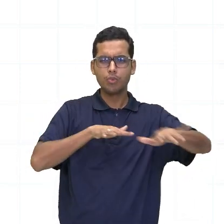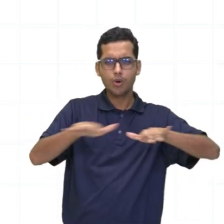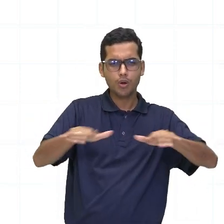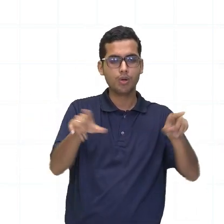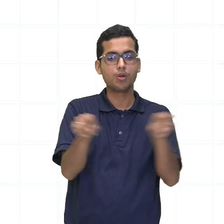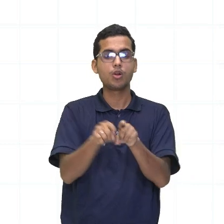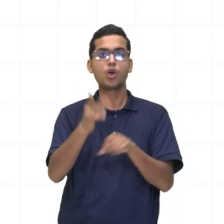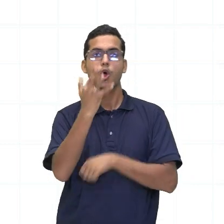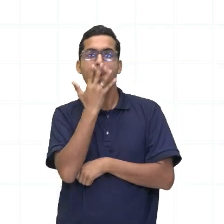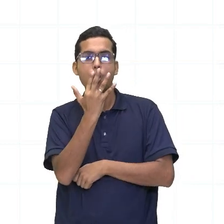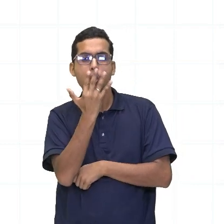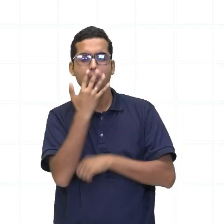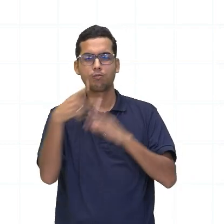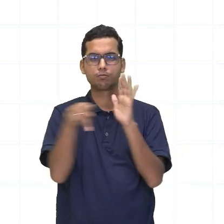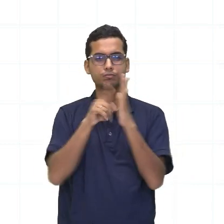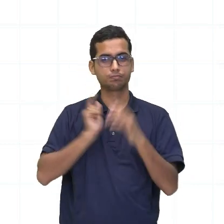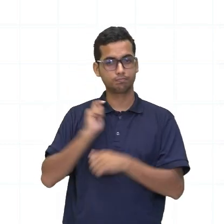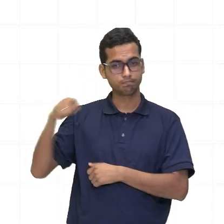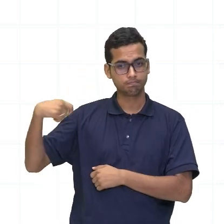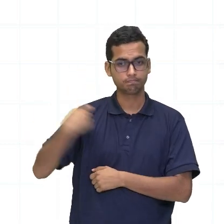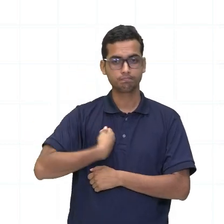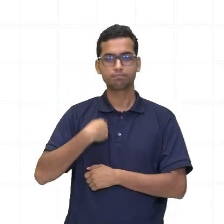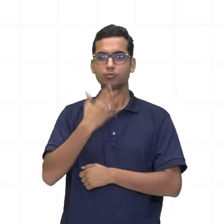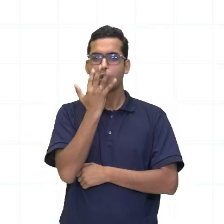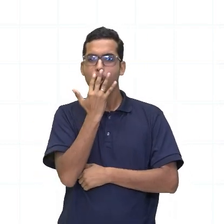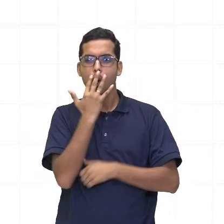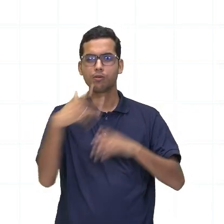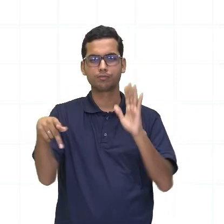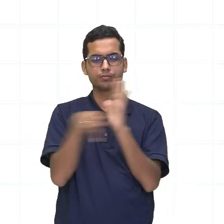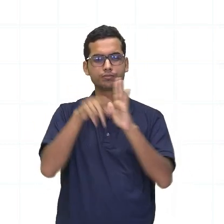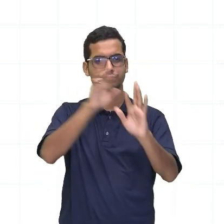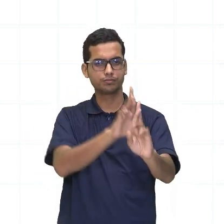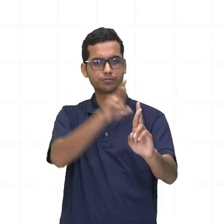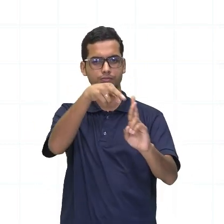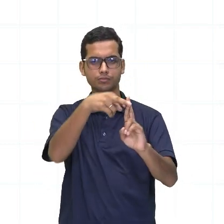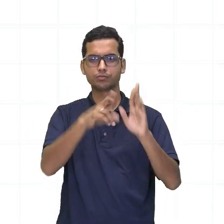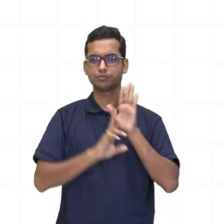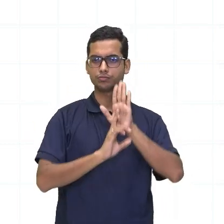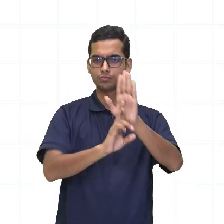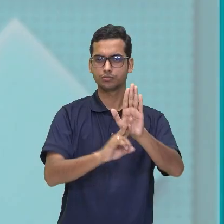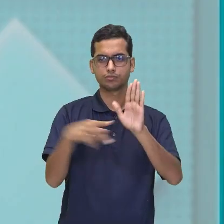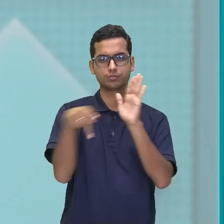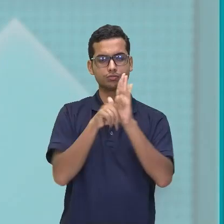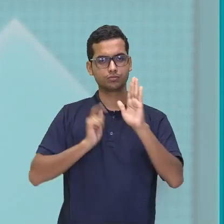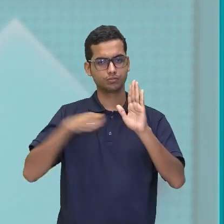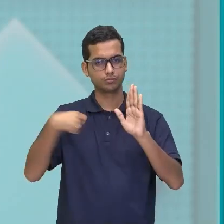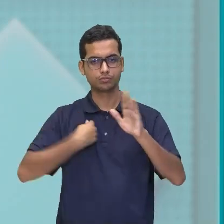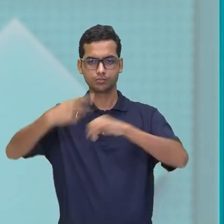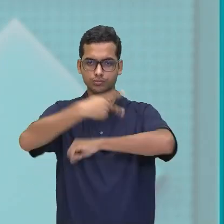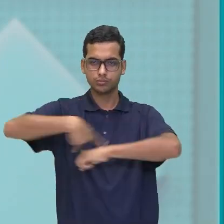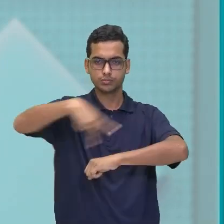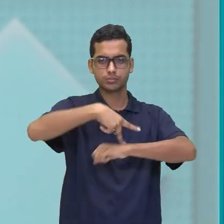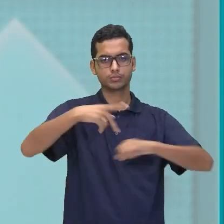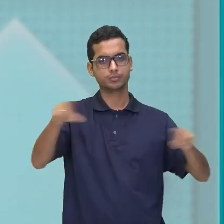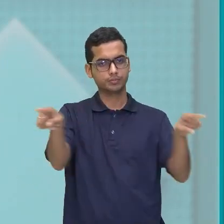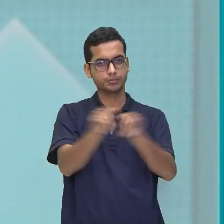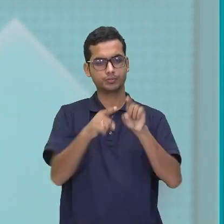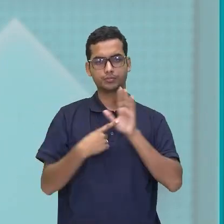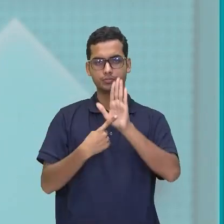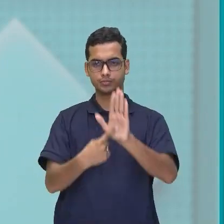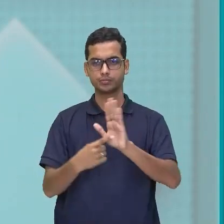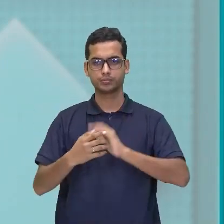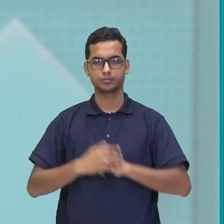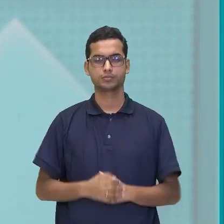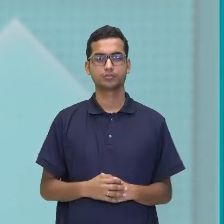dança espanhola, então a cor também está representada nesse figurino. Aí, nós temos uma